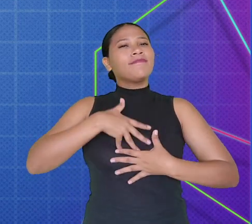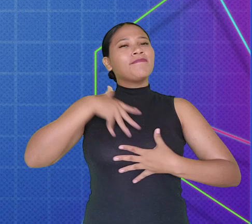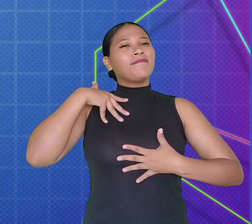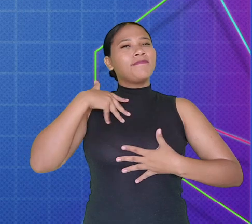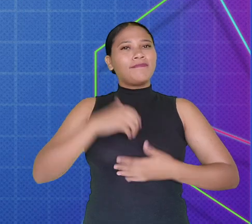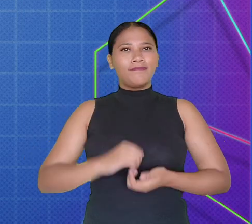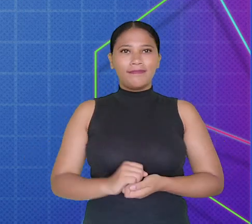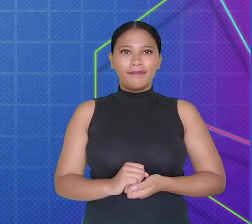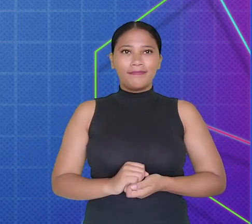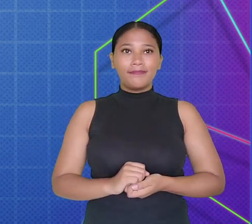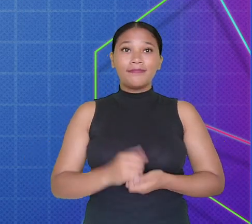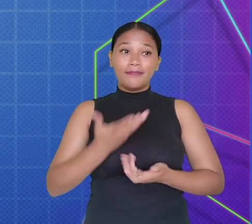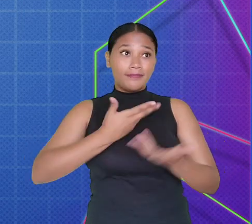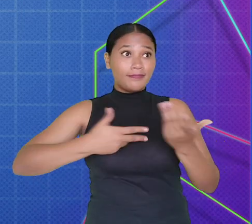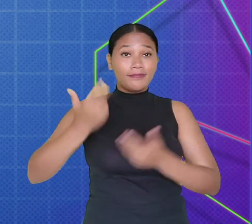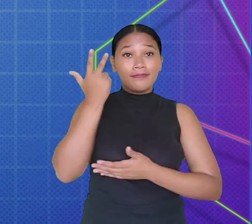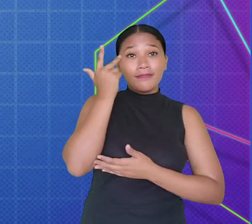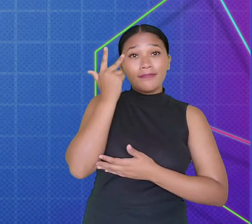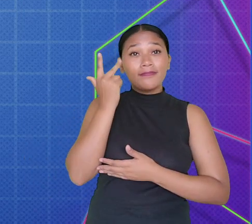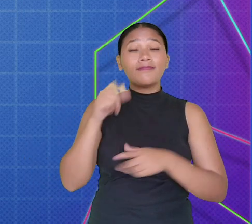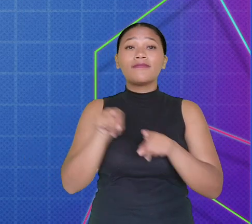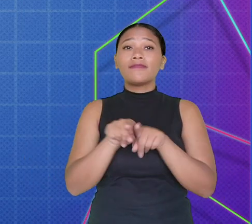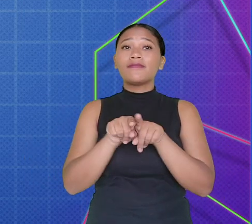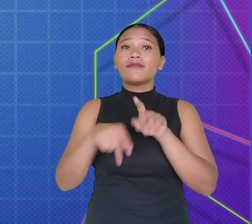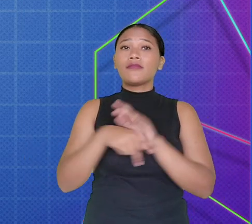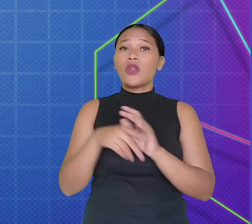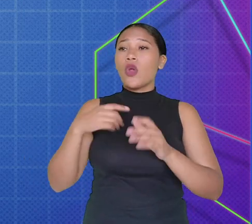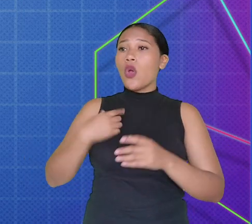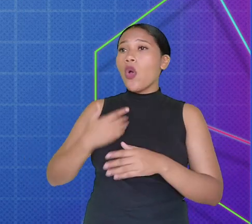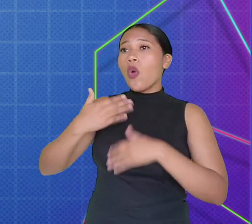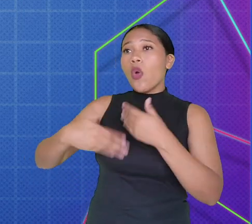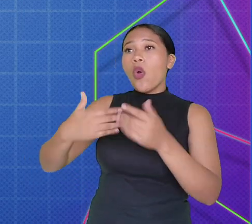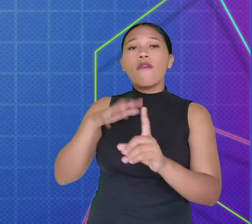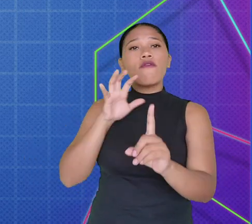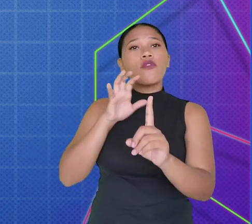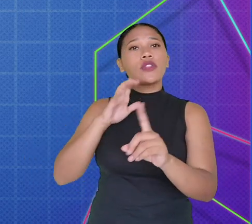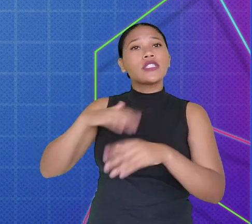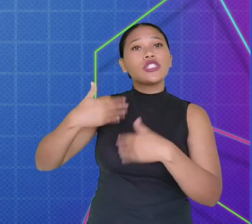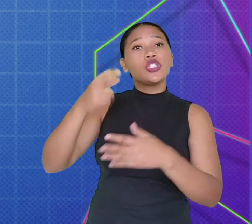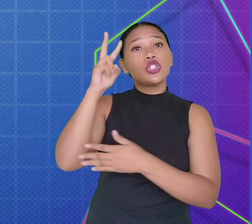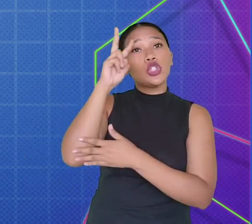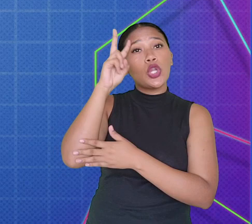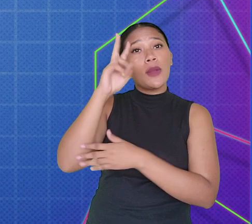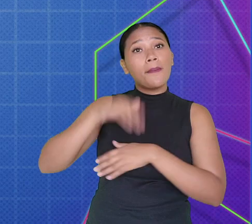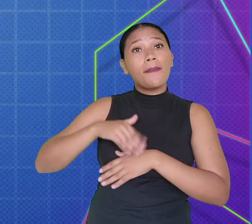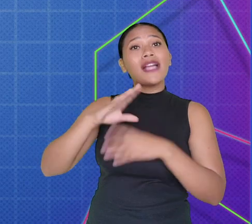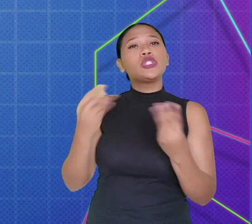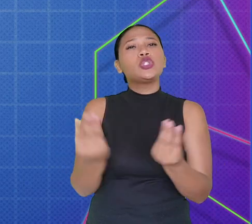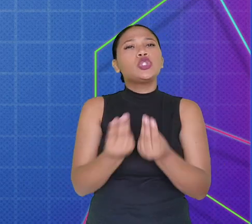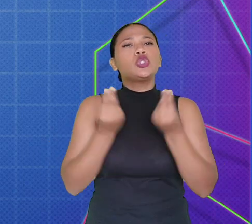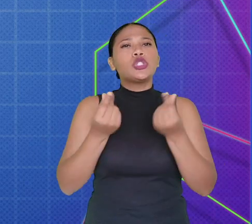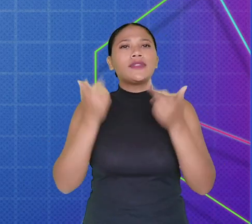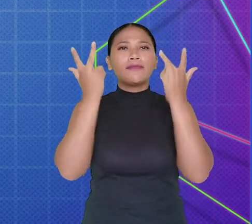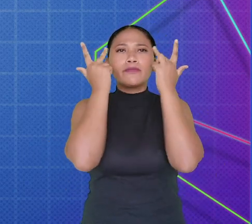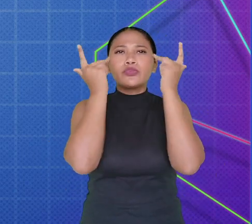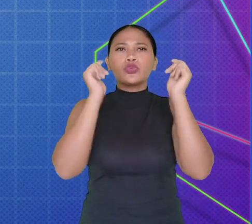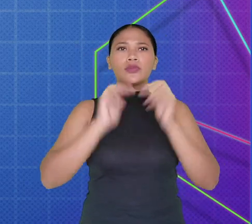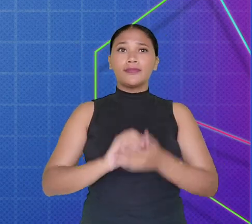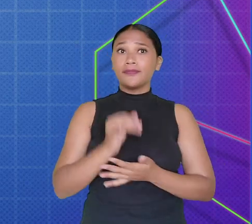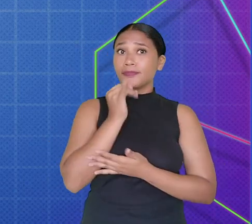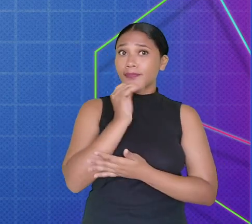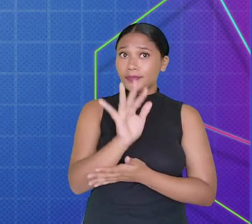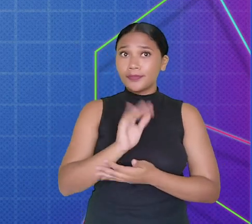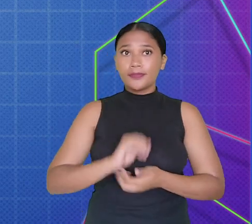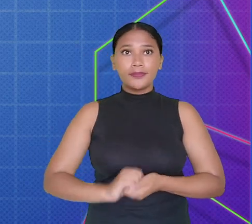sensação de realização. As interações orgânicas também podem ser usadas para influenciar o curso da história de maneira mais sutil